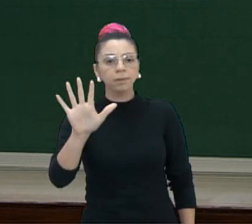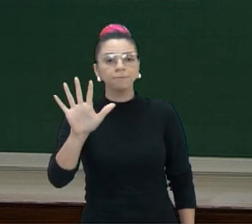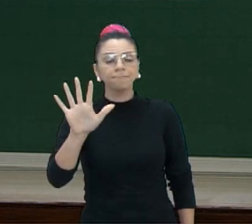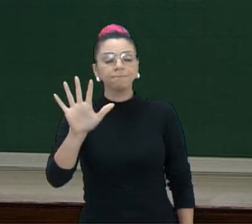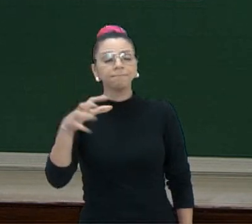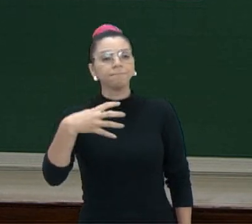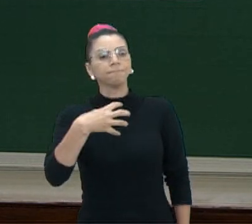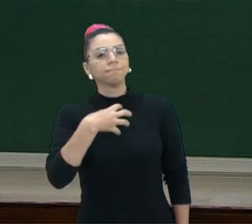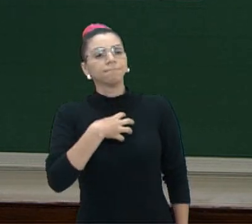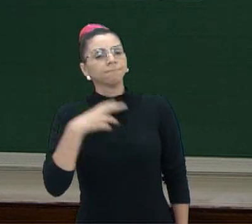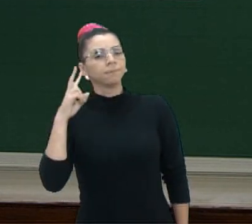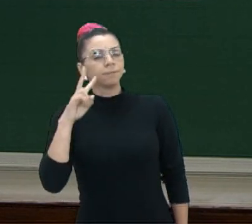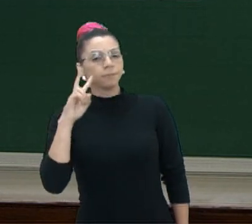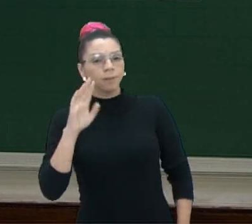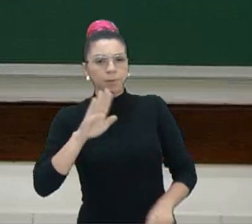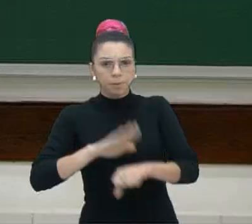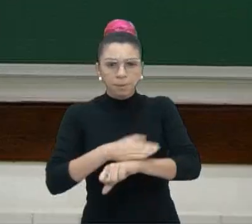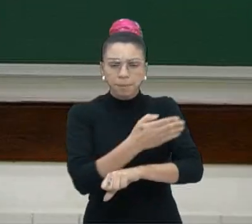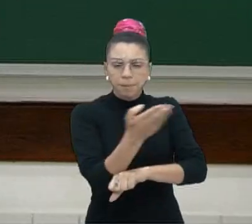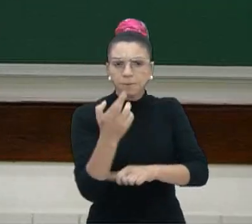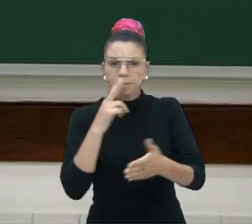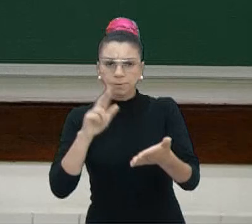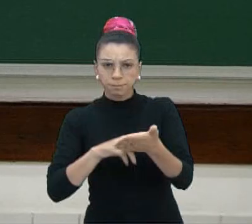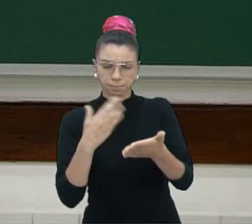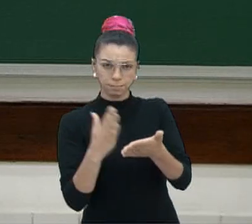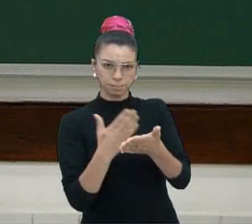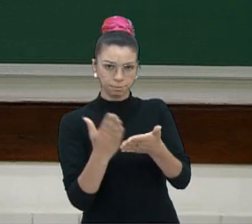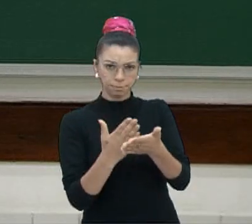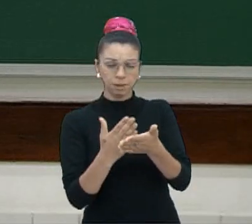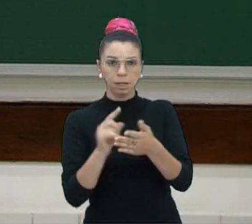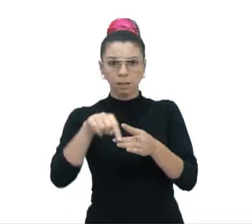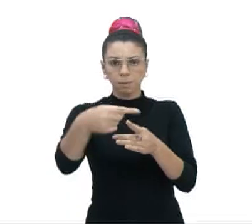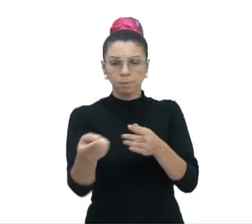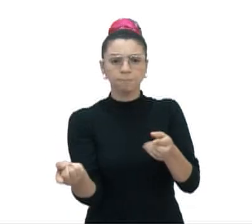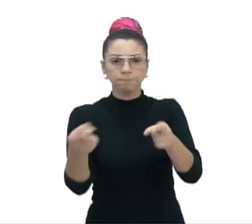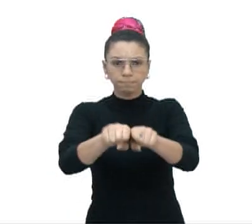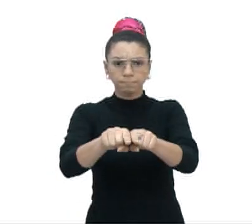uma história. Vou dar um tempo para você responder aí no seu caderno e eu volto já.